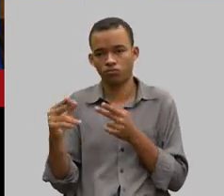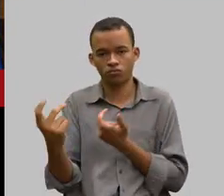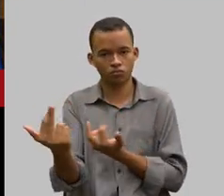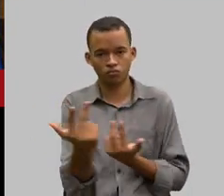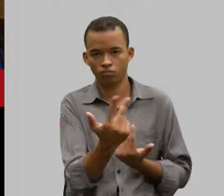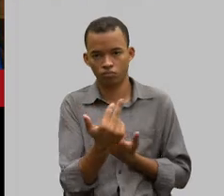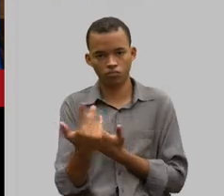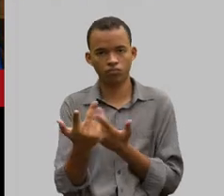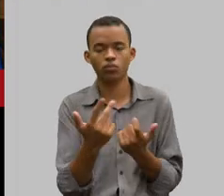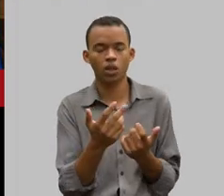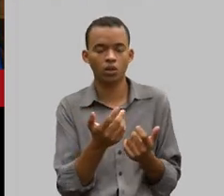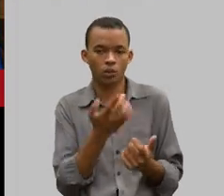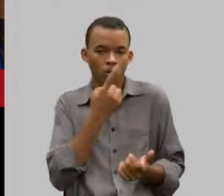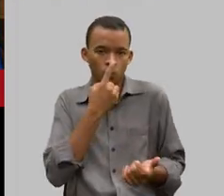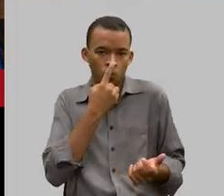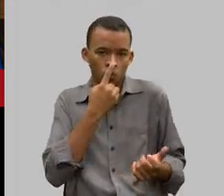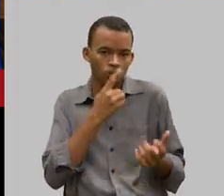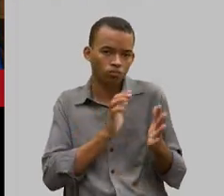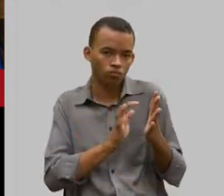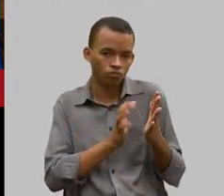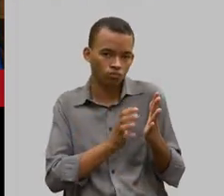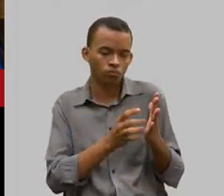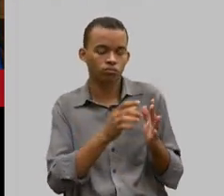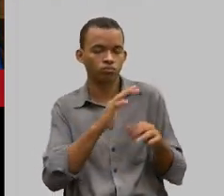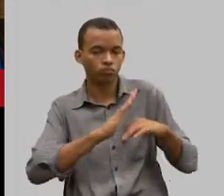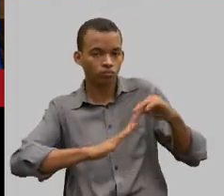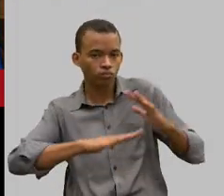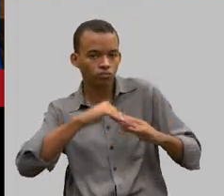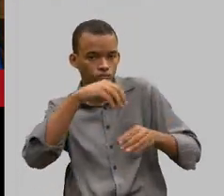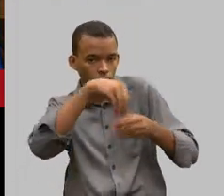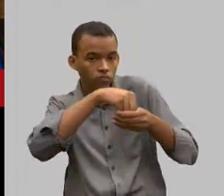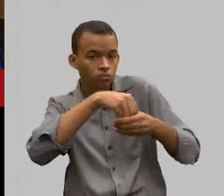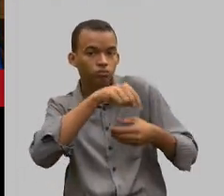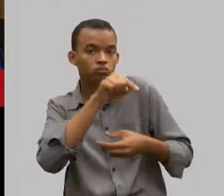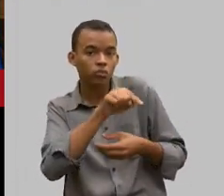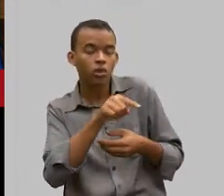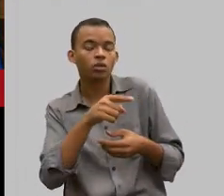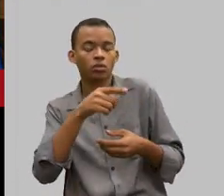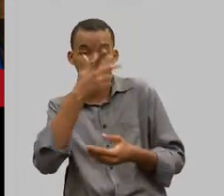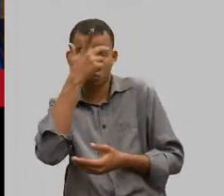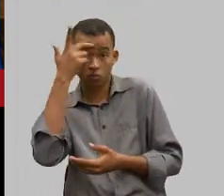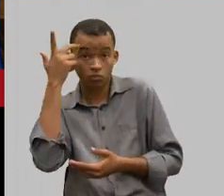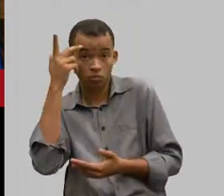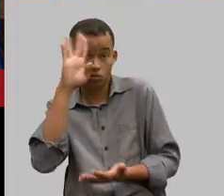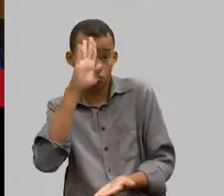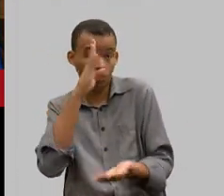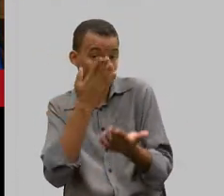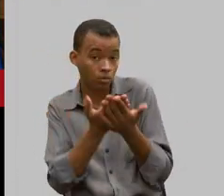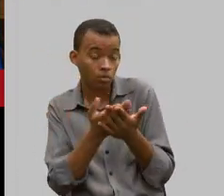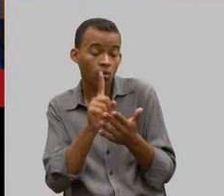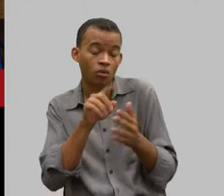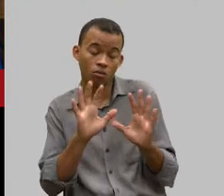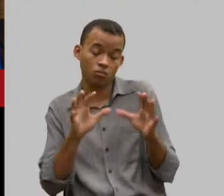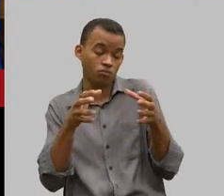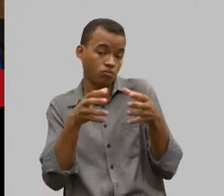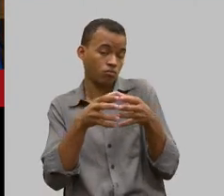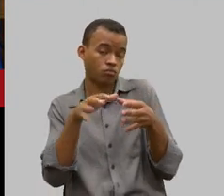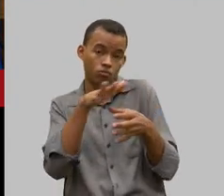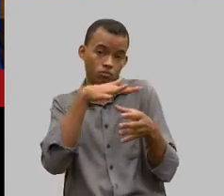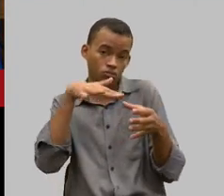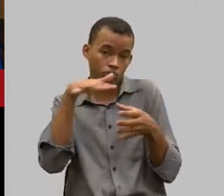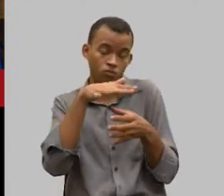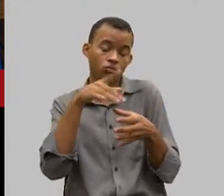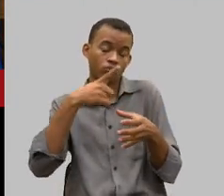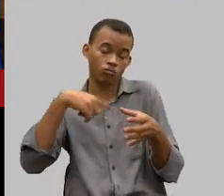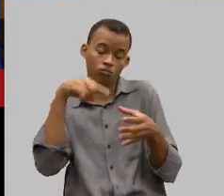deputados então normalmente as pessoas que a gente conhece e que a gente confia tão no nosso ciclo de confiança Então a gente tem uma